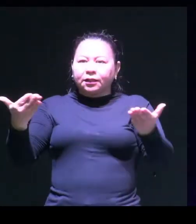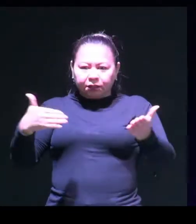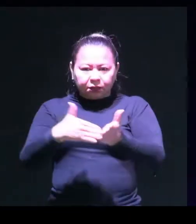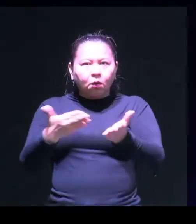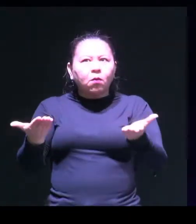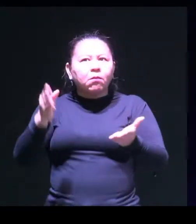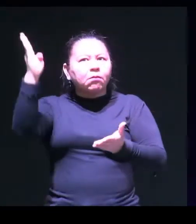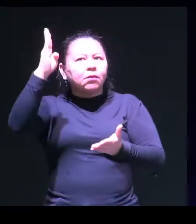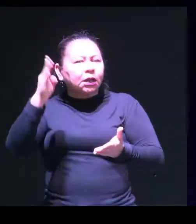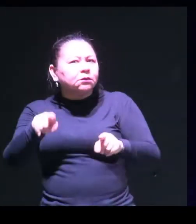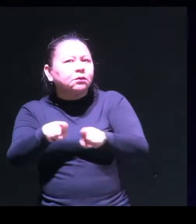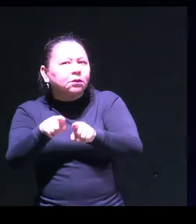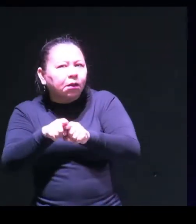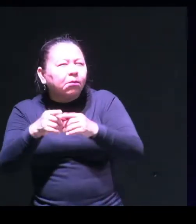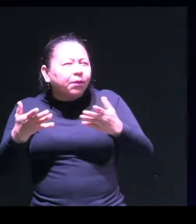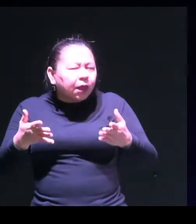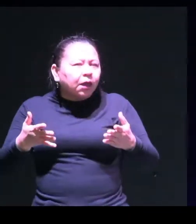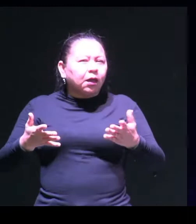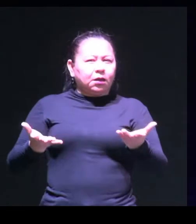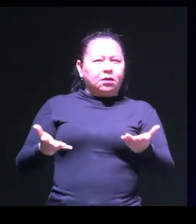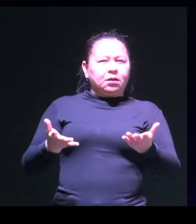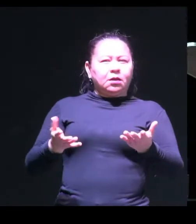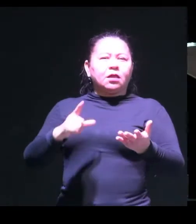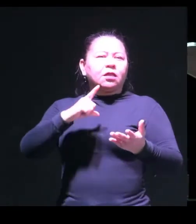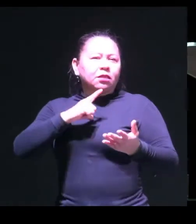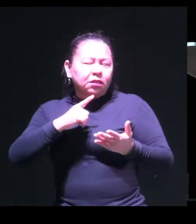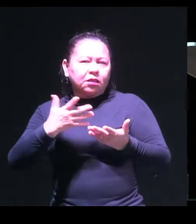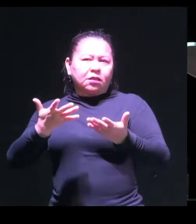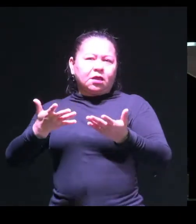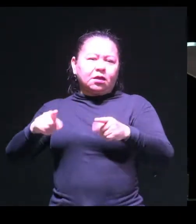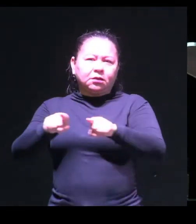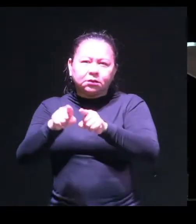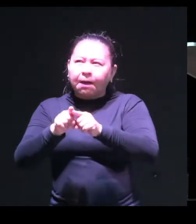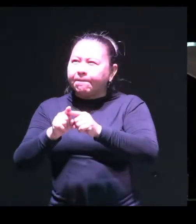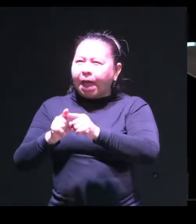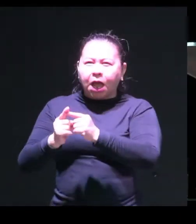está comprando, tendo esses caças Gripen,